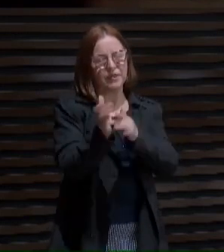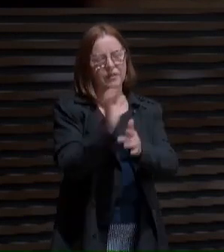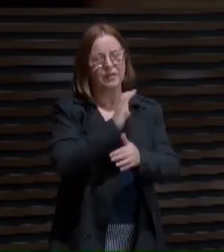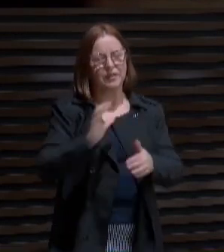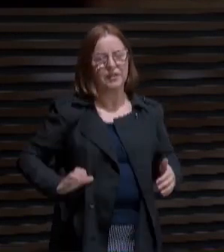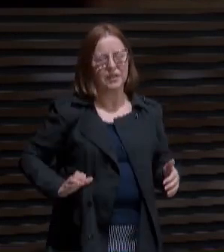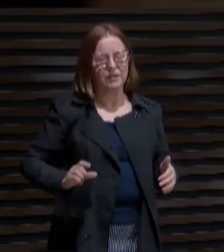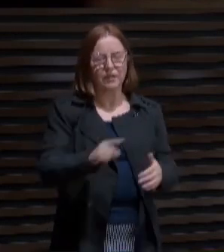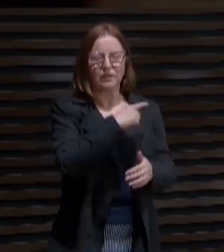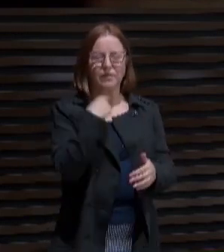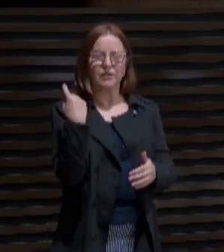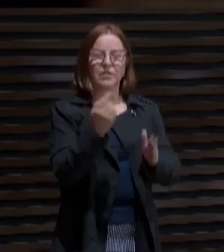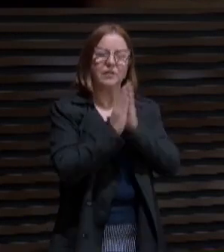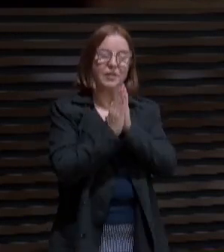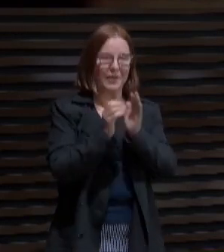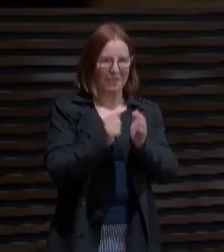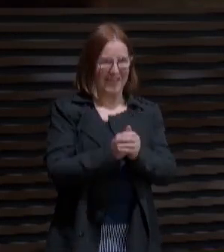oramos. Amém.